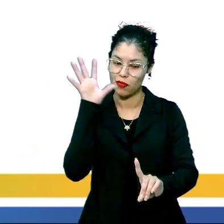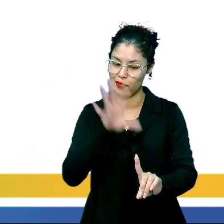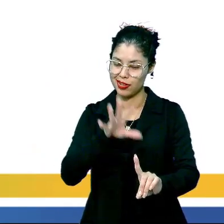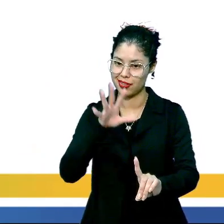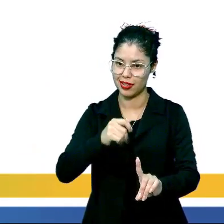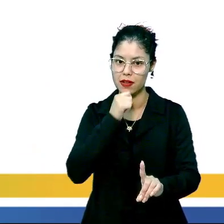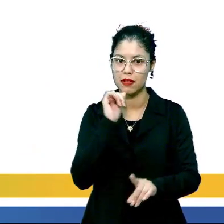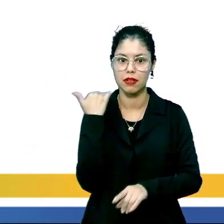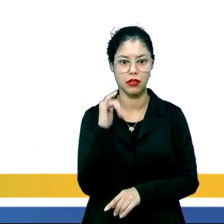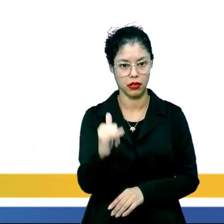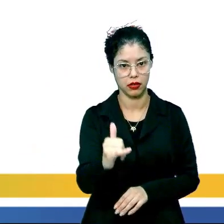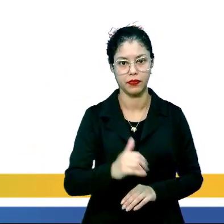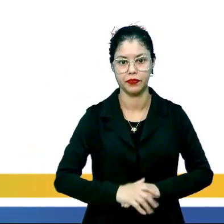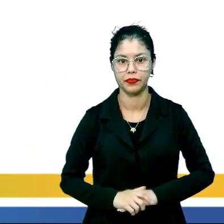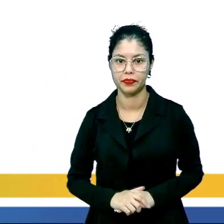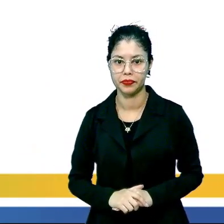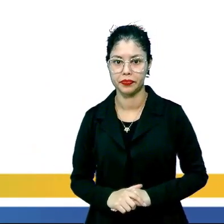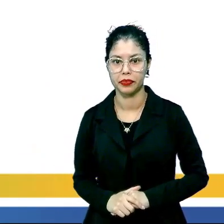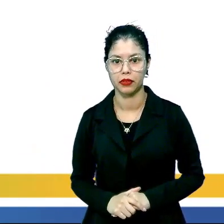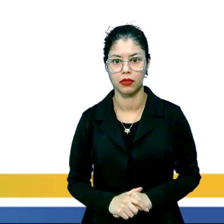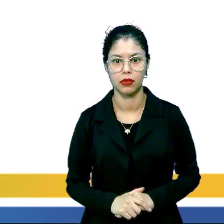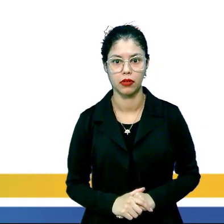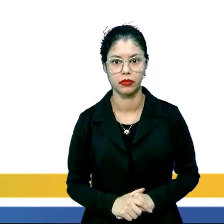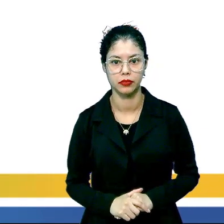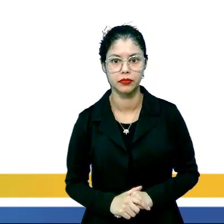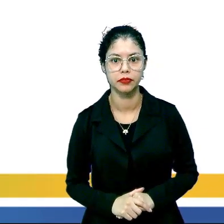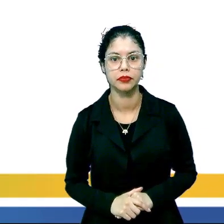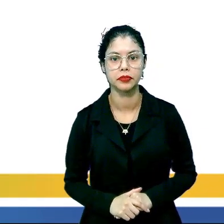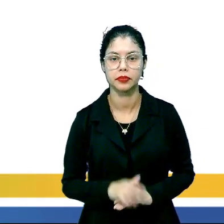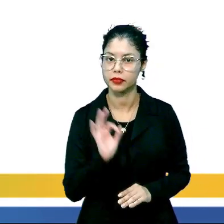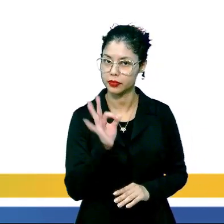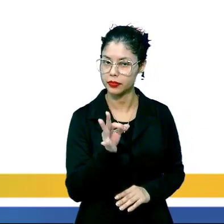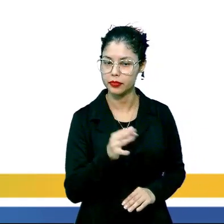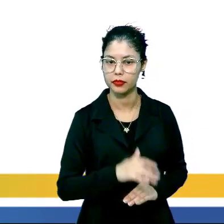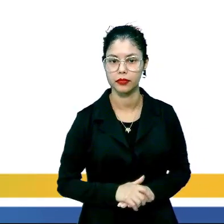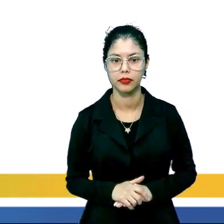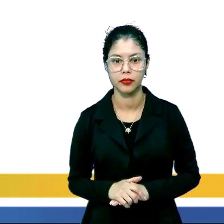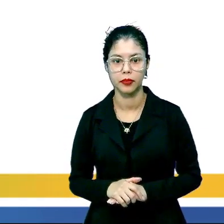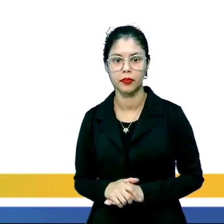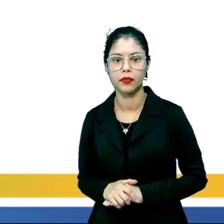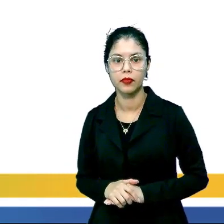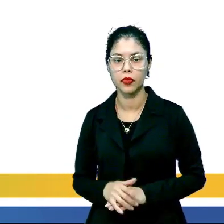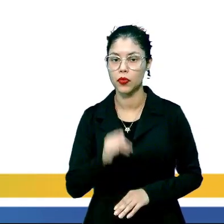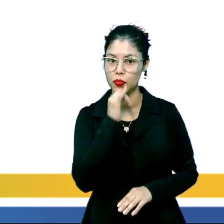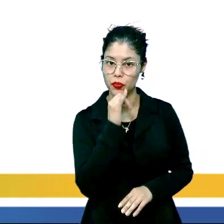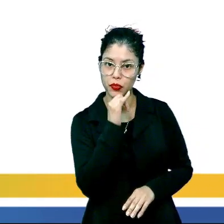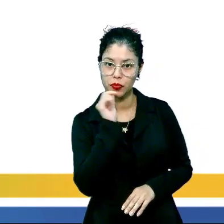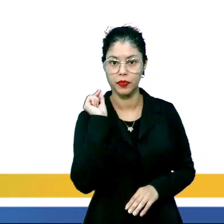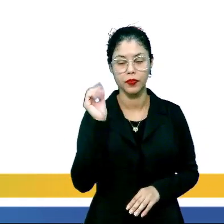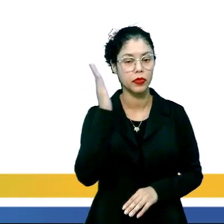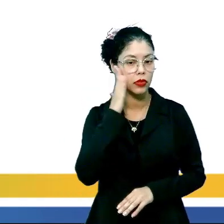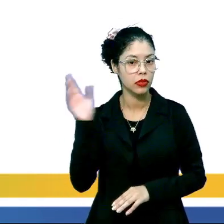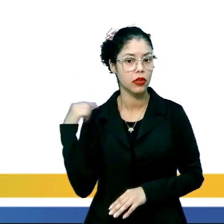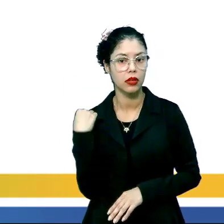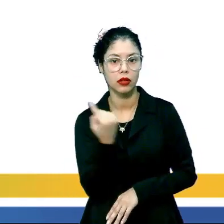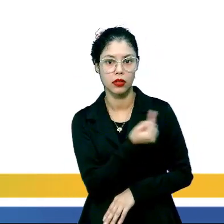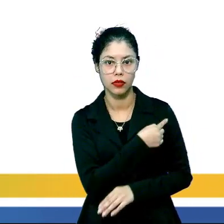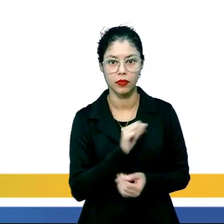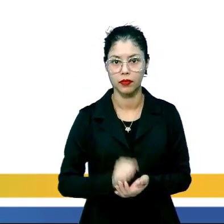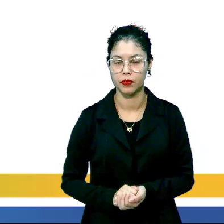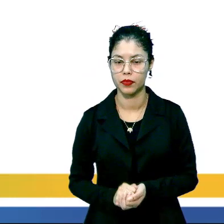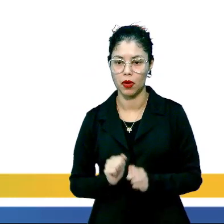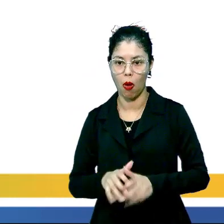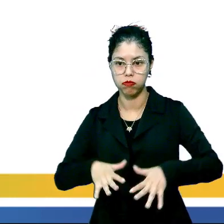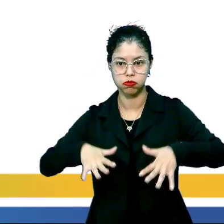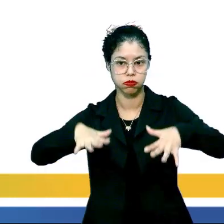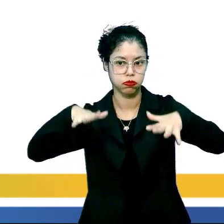influenciando ali na energia mecânica, correto? Um ótimo exemplo para a gente entender, né, o acúmulo de